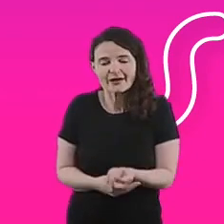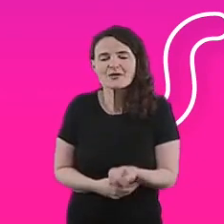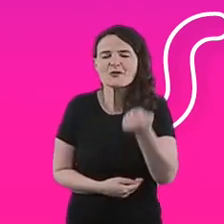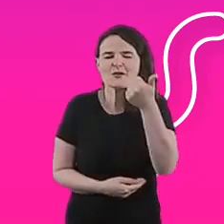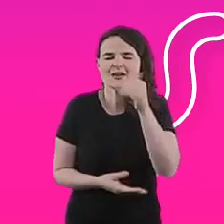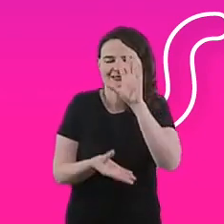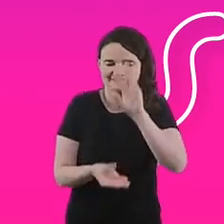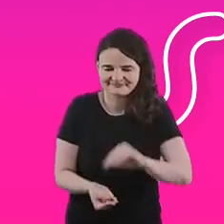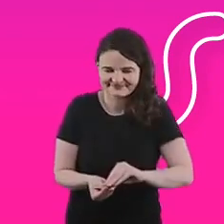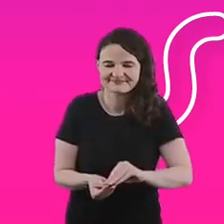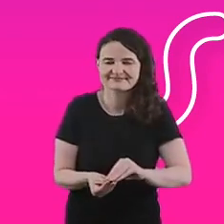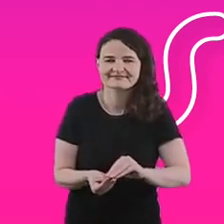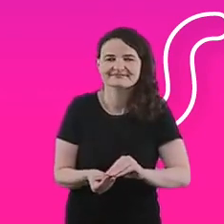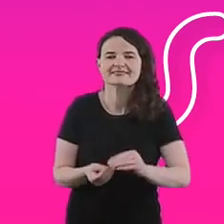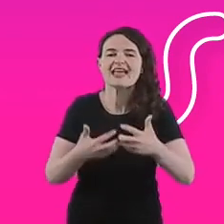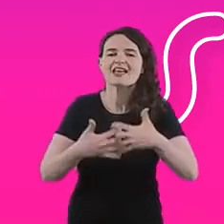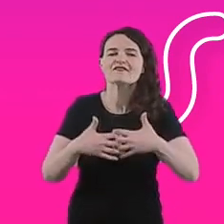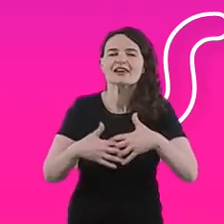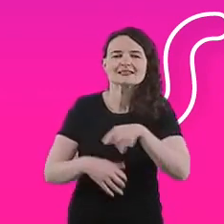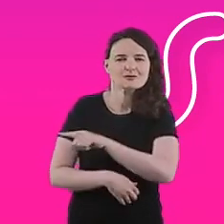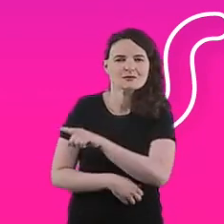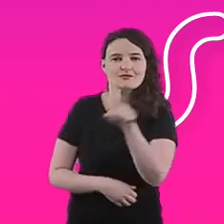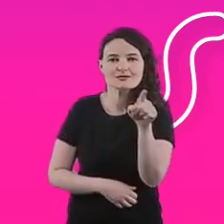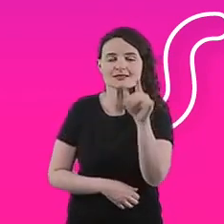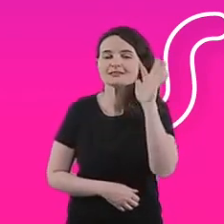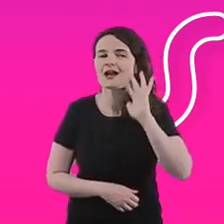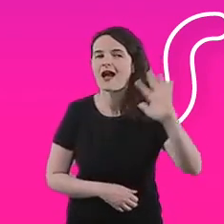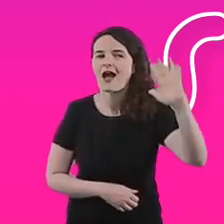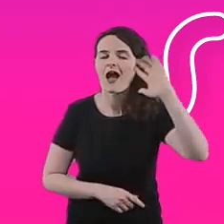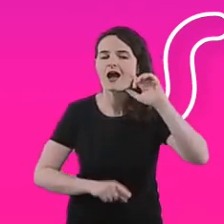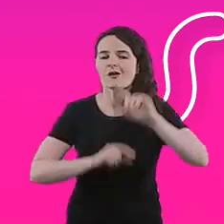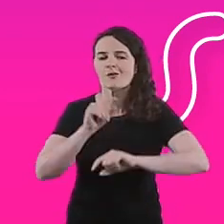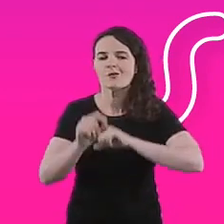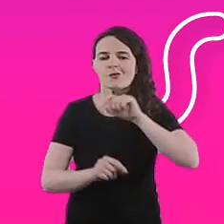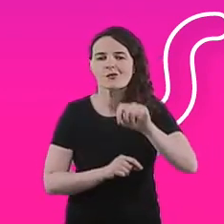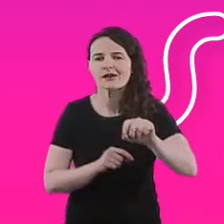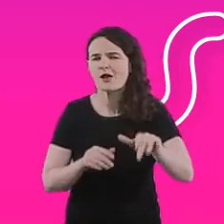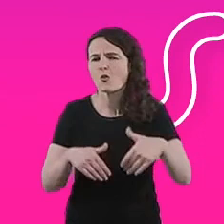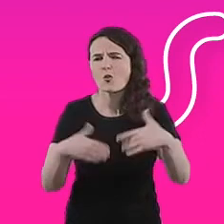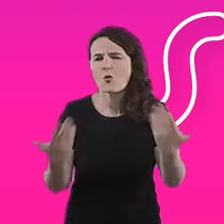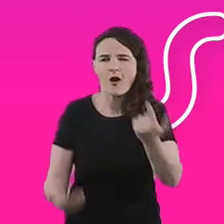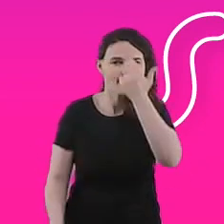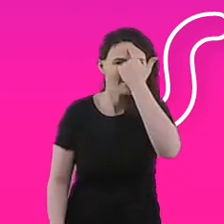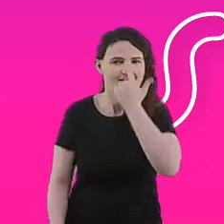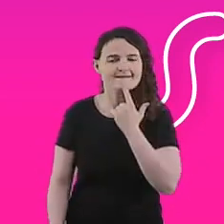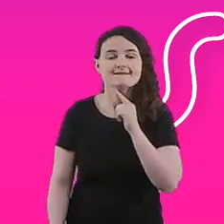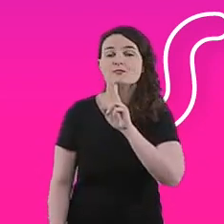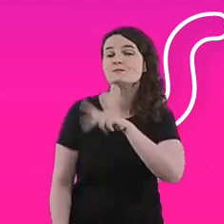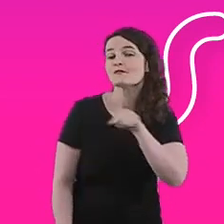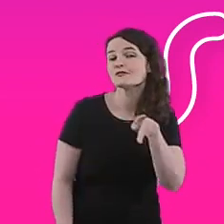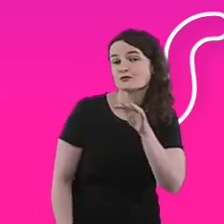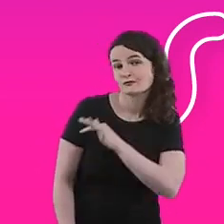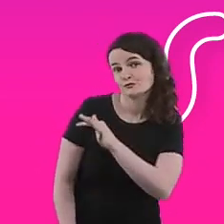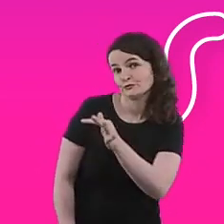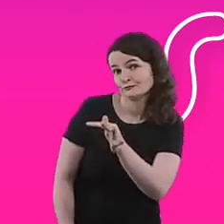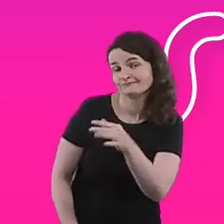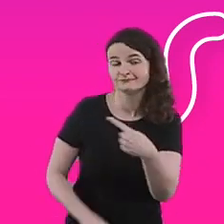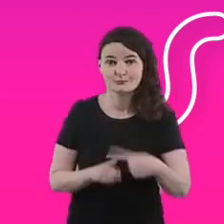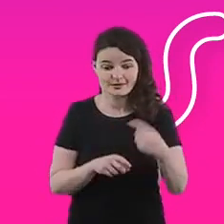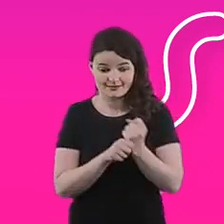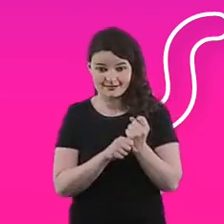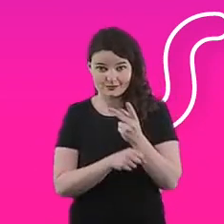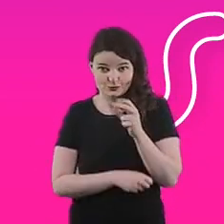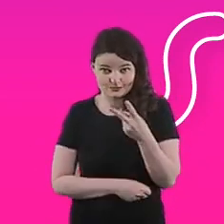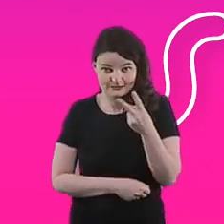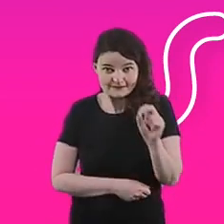dessa reflexão, né, terminar pensando em quem que vai ser esse professor do futuro, né? 2020 trouxe desafios muito grandes para a